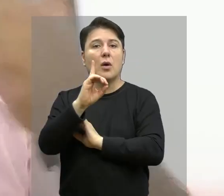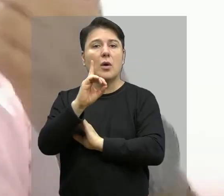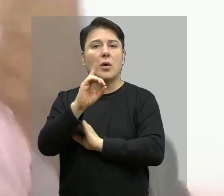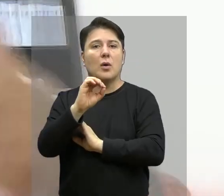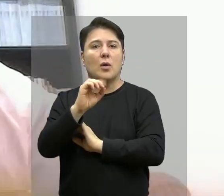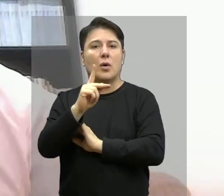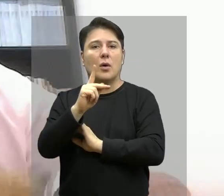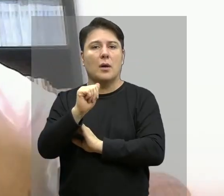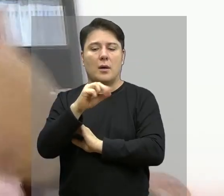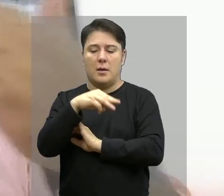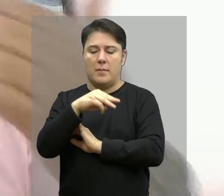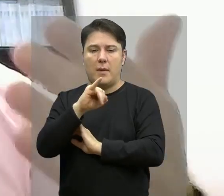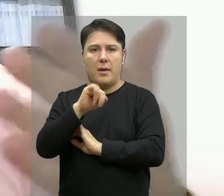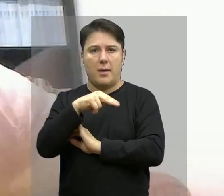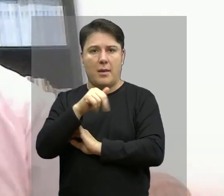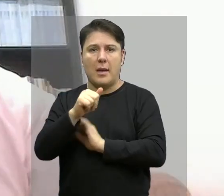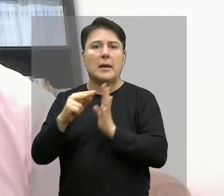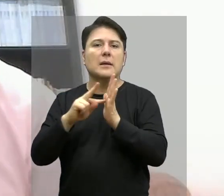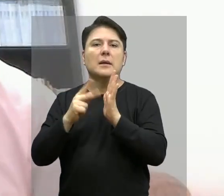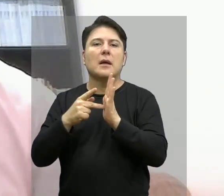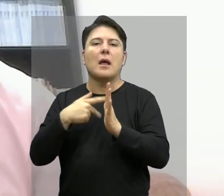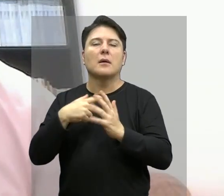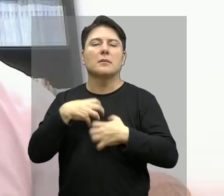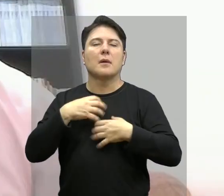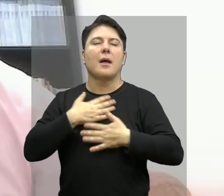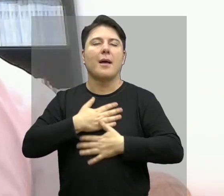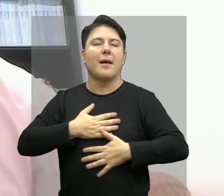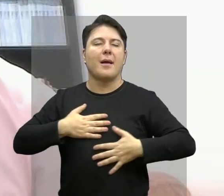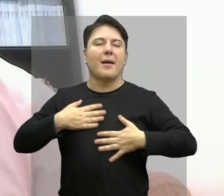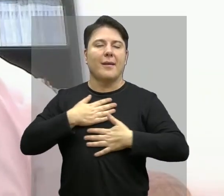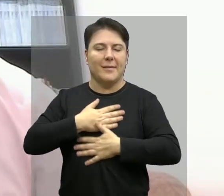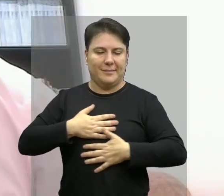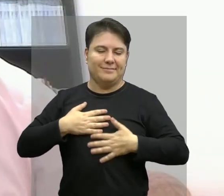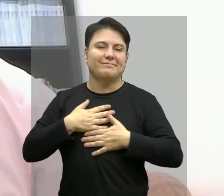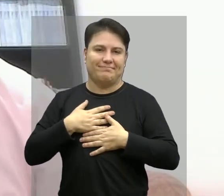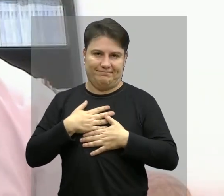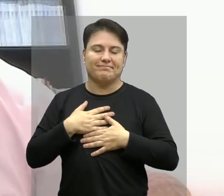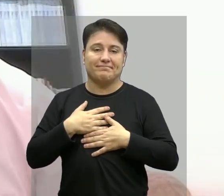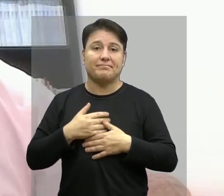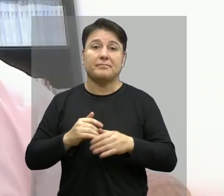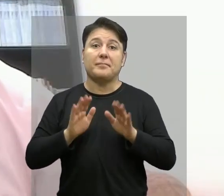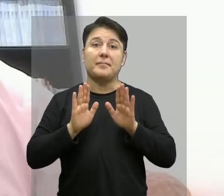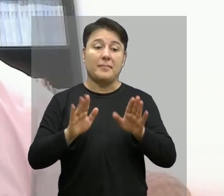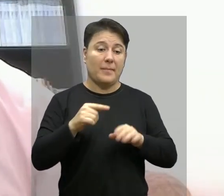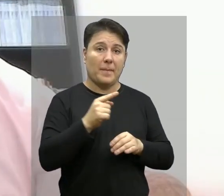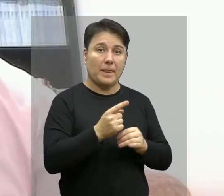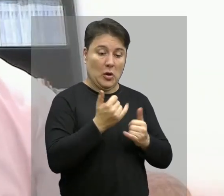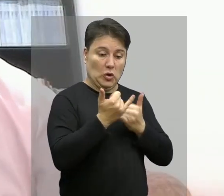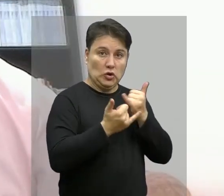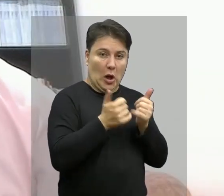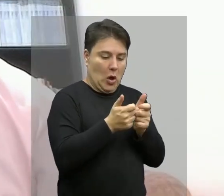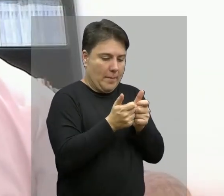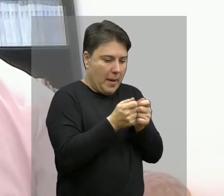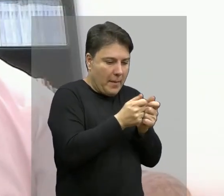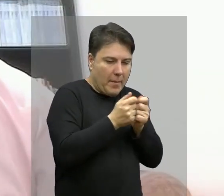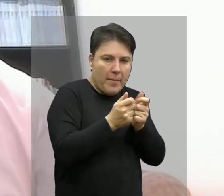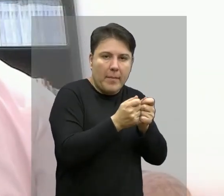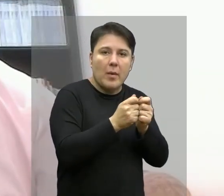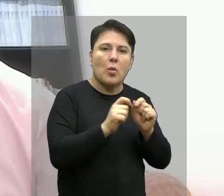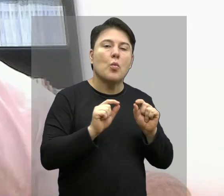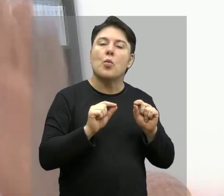sistema de gratificação, de recompensa e etc. A questão do jogo, eu